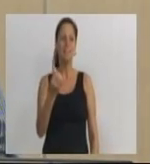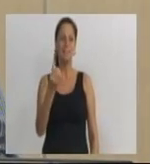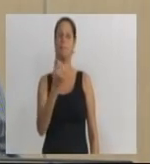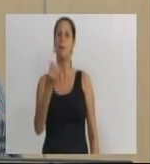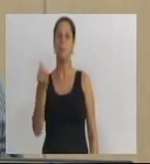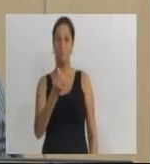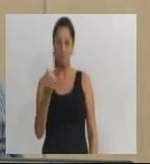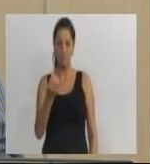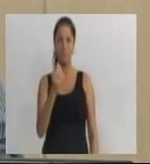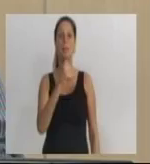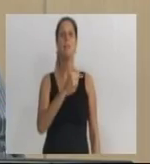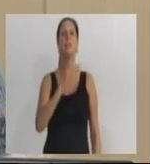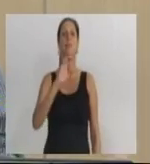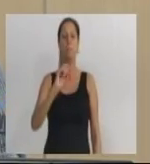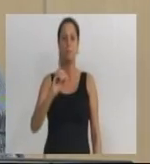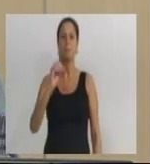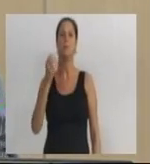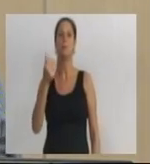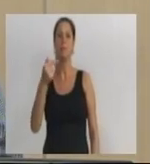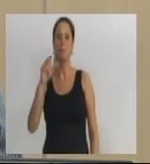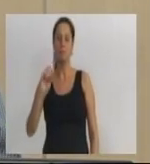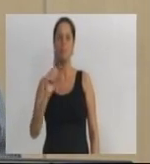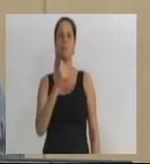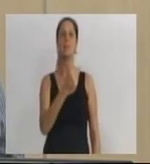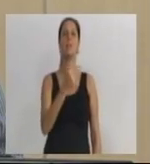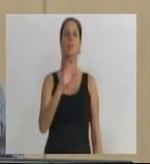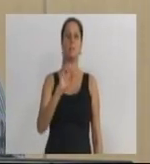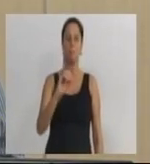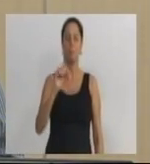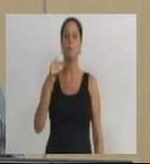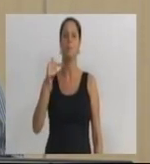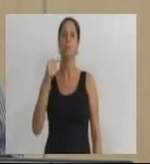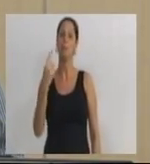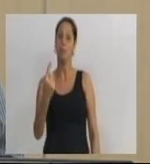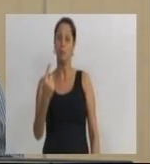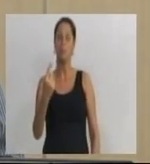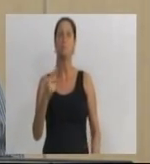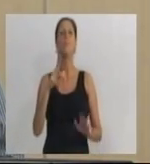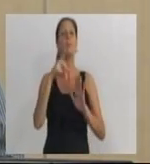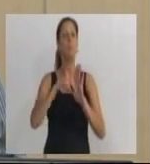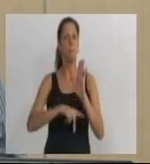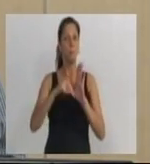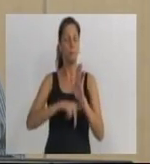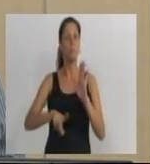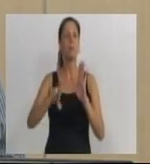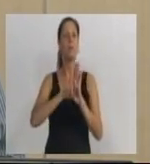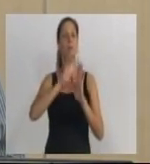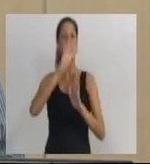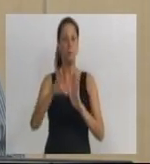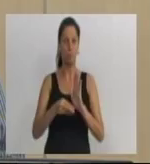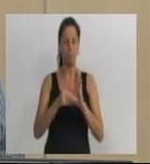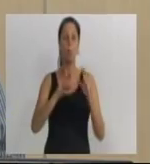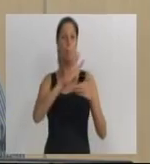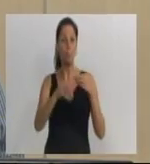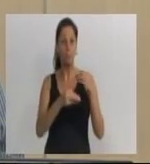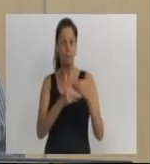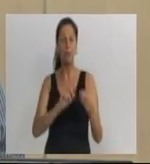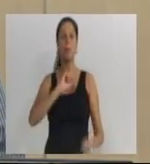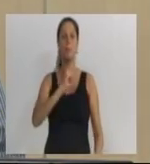7070, 7071, 7072, projeto de lei complementar 1532,